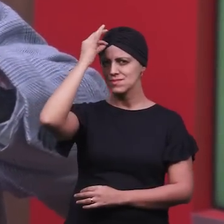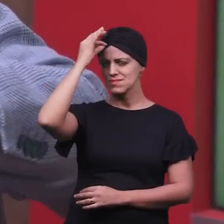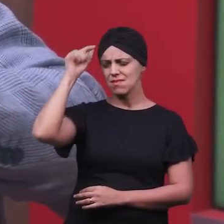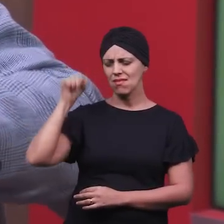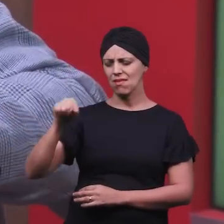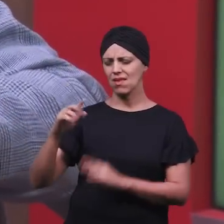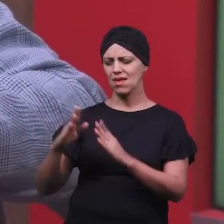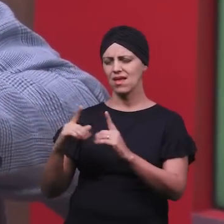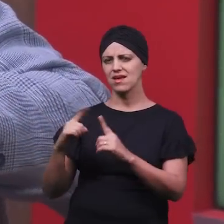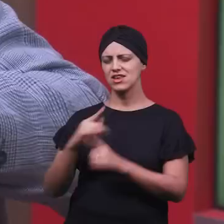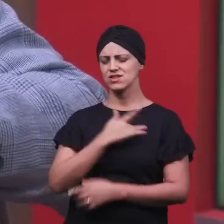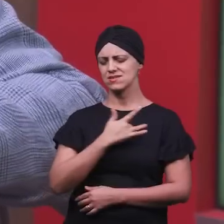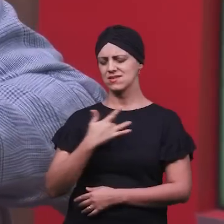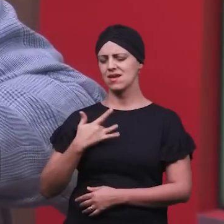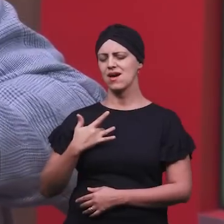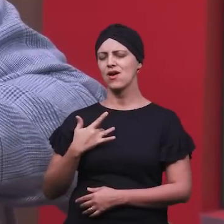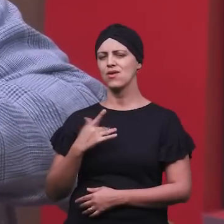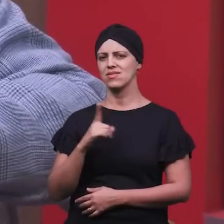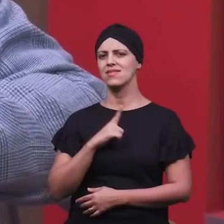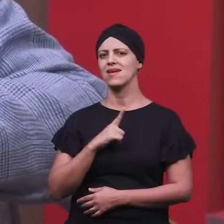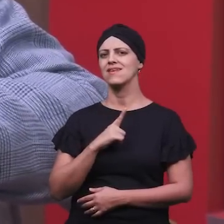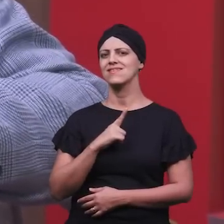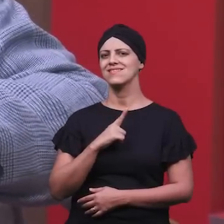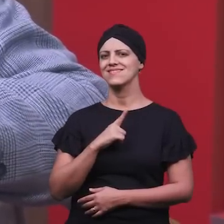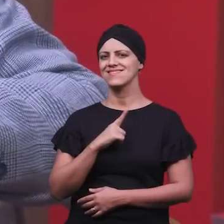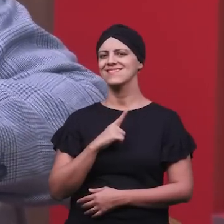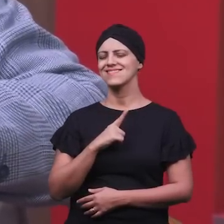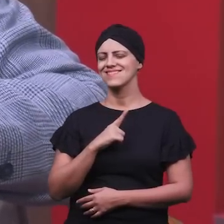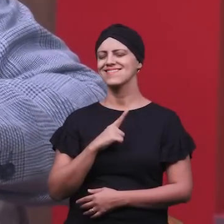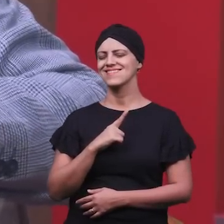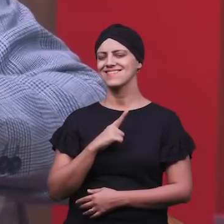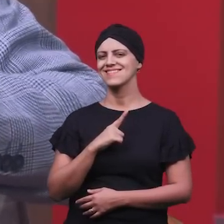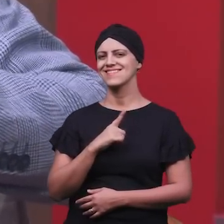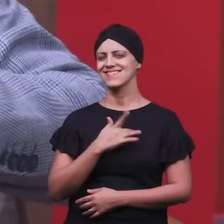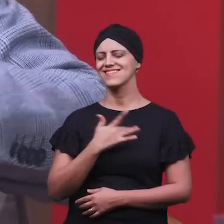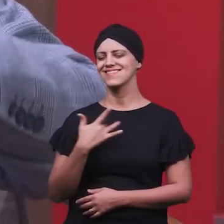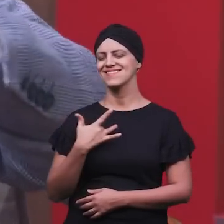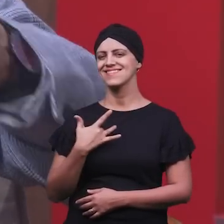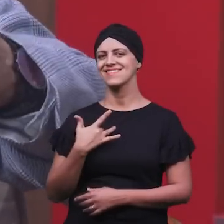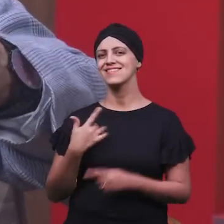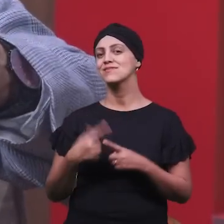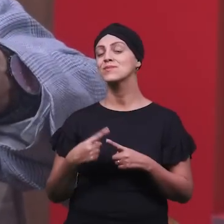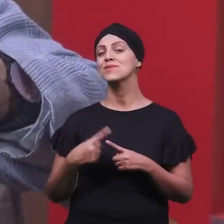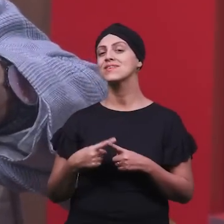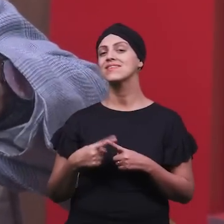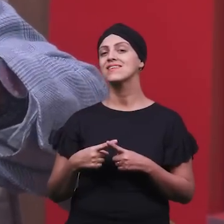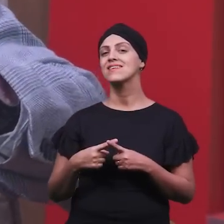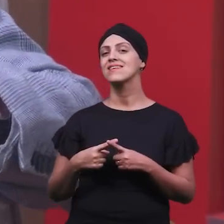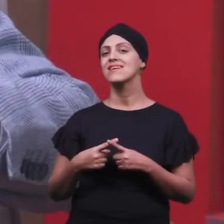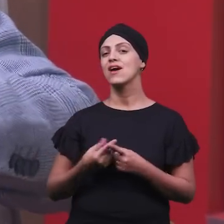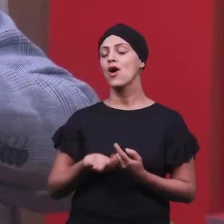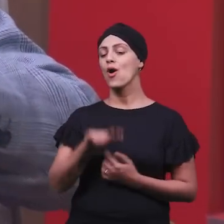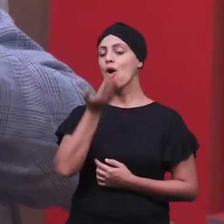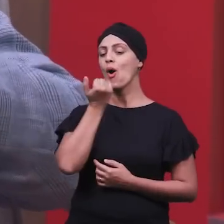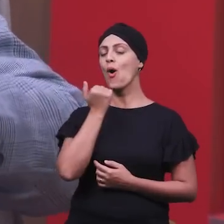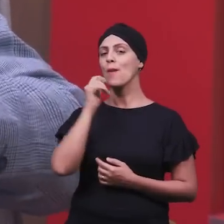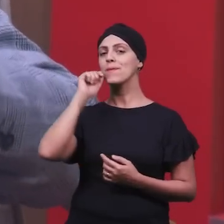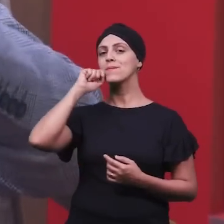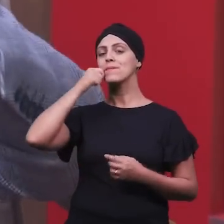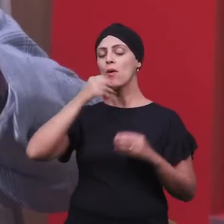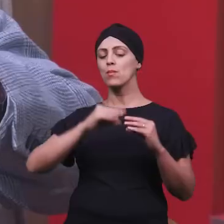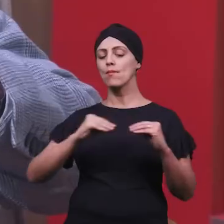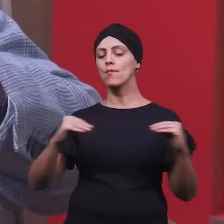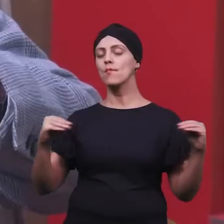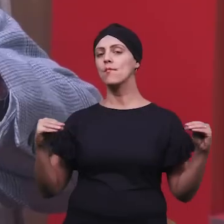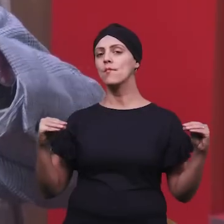Espírito Santo, é uma igreja que tem saúde. Ela é saudável, porque ela se alimenta